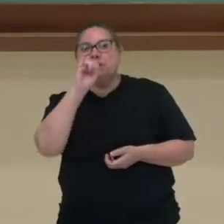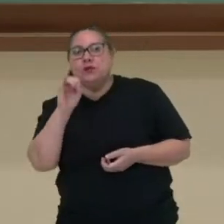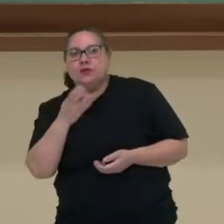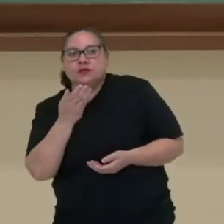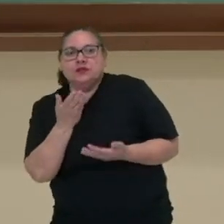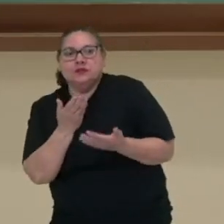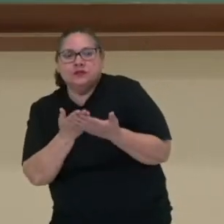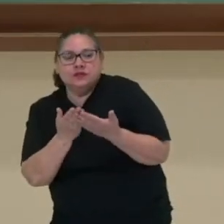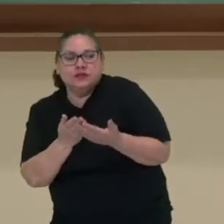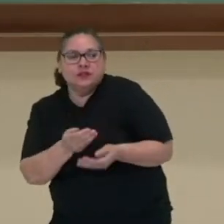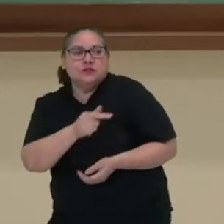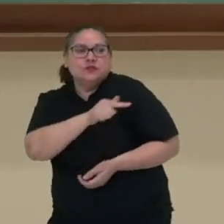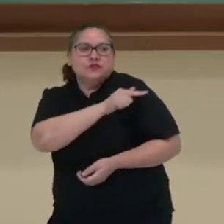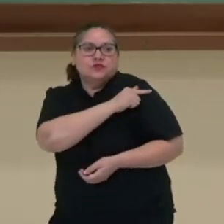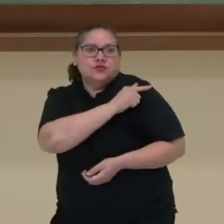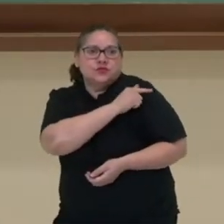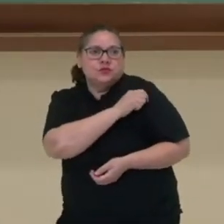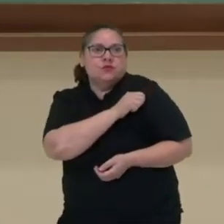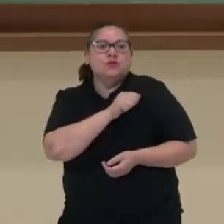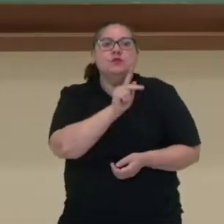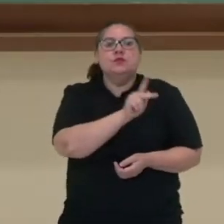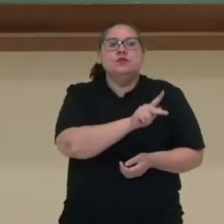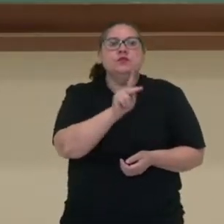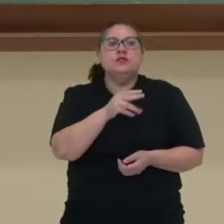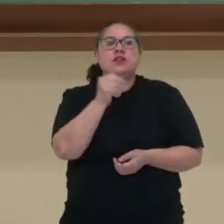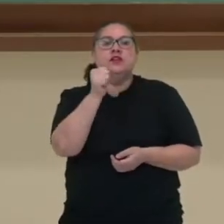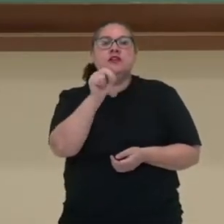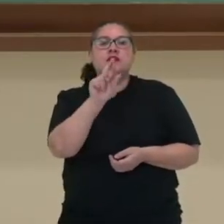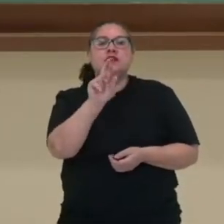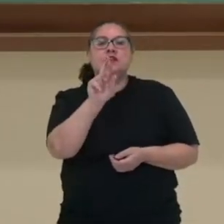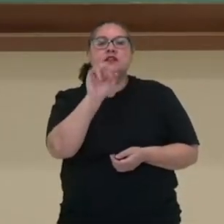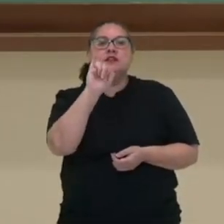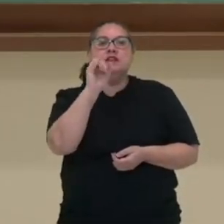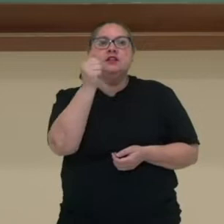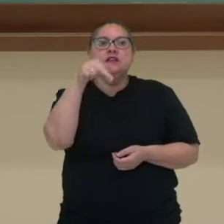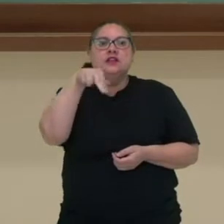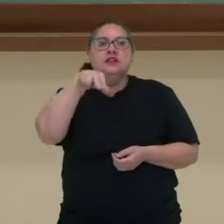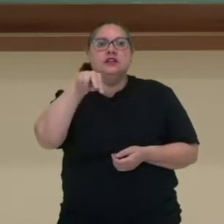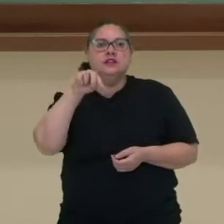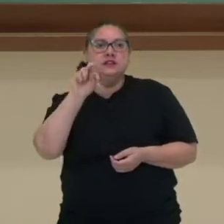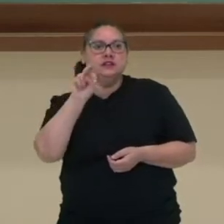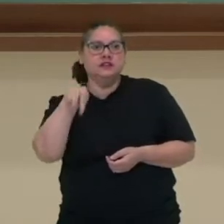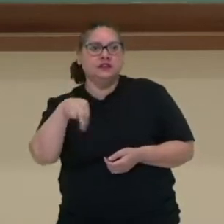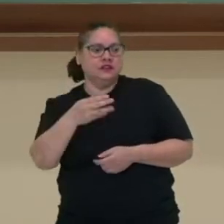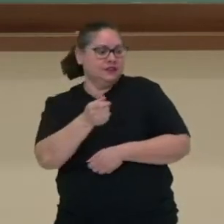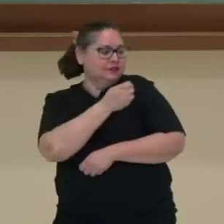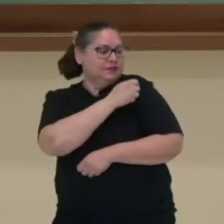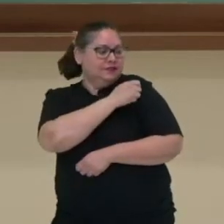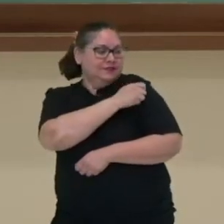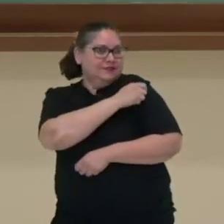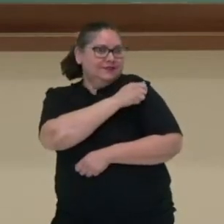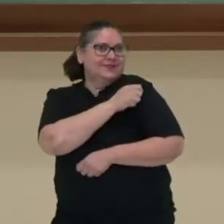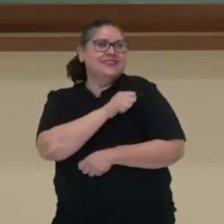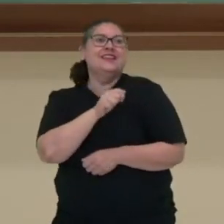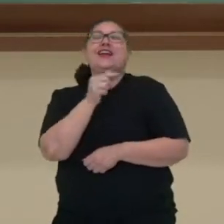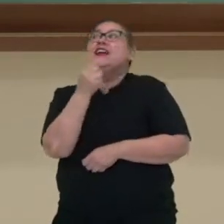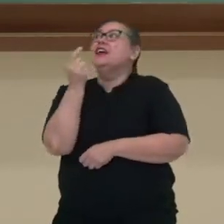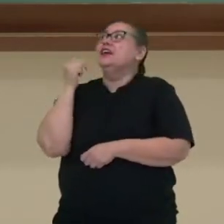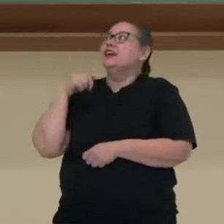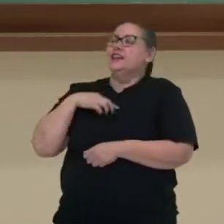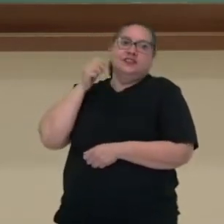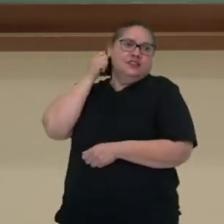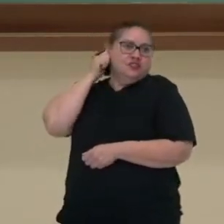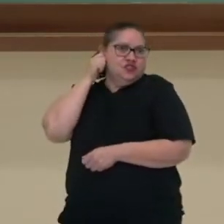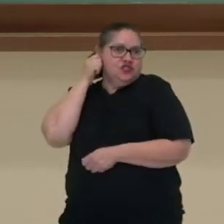Olá, estudantes do 7º ano. Eu sou a professora Ariane Lopes. Conosco, a nossa intérprete, a Gi. Neste